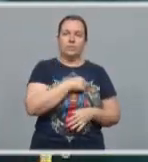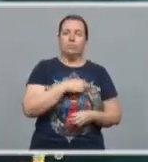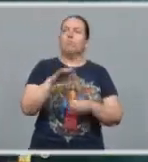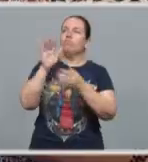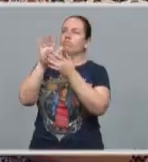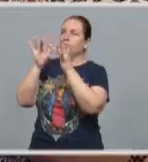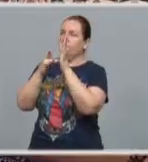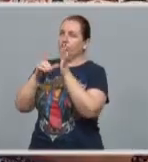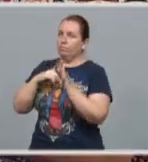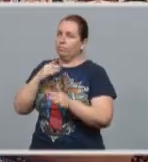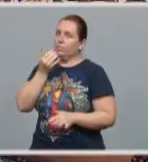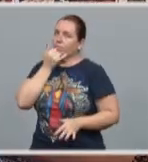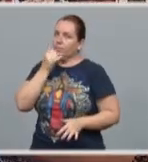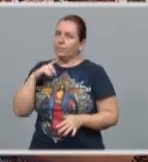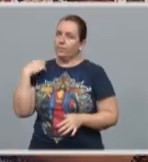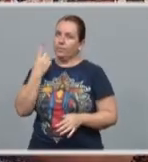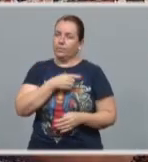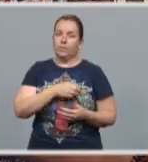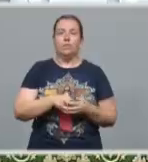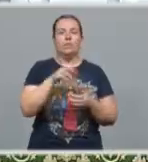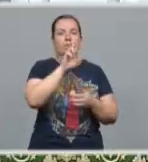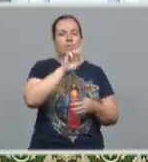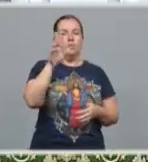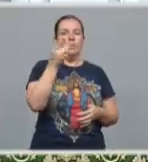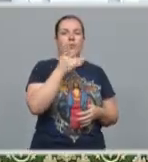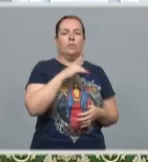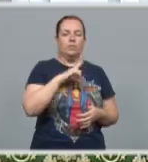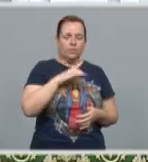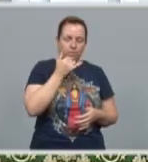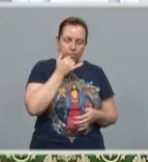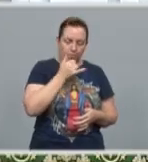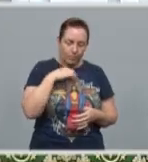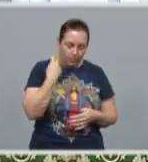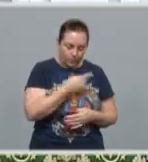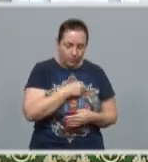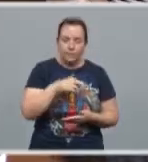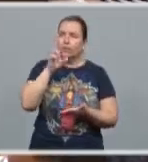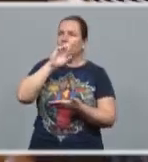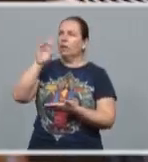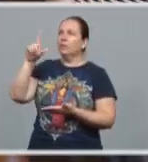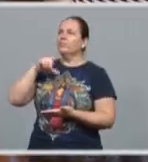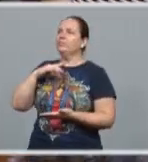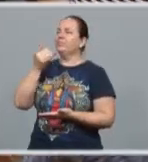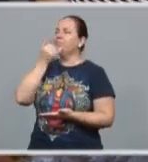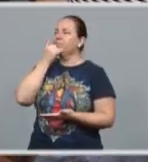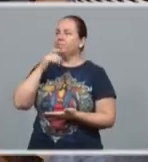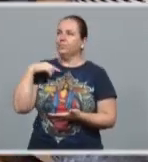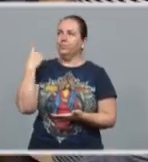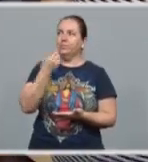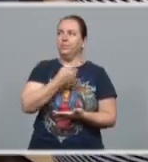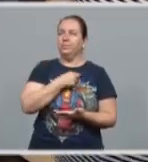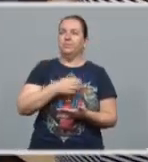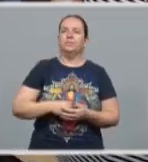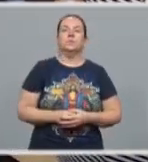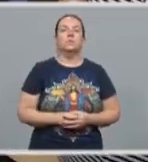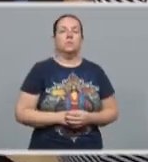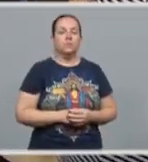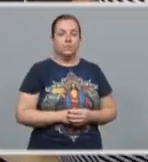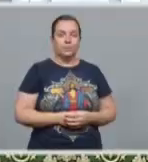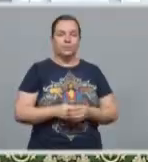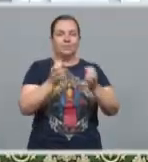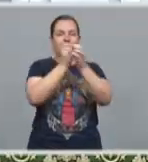de nós. Cristo, tende piedade de nós. Senhor, tende piedade de nós. Senhor, tende piedade de nós.